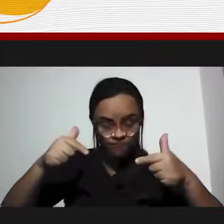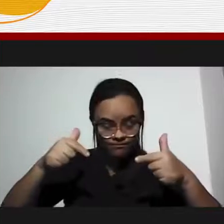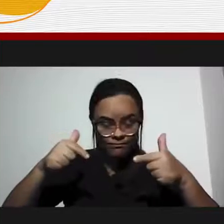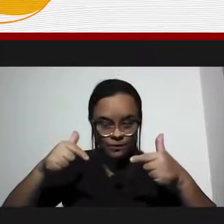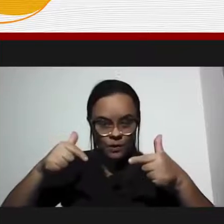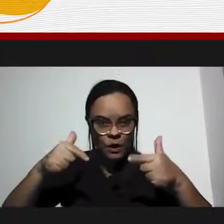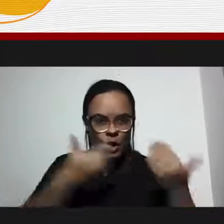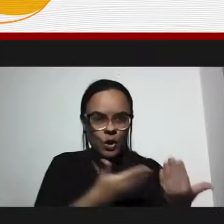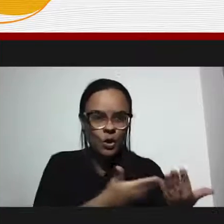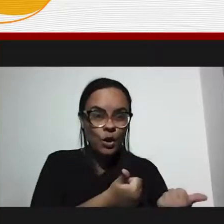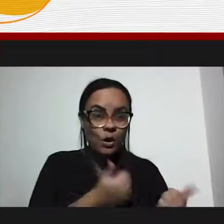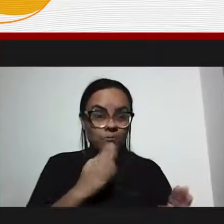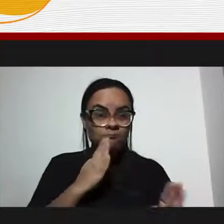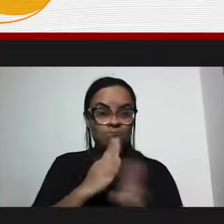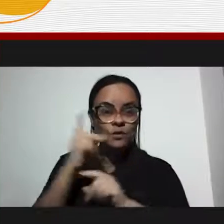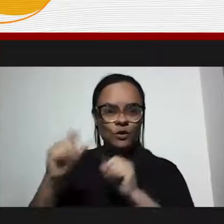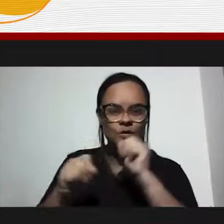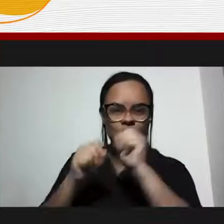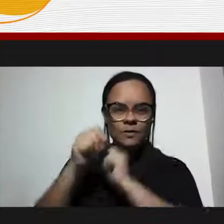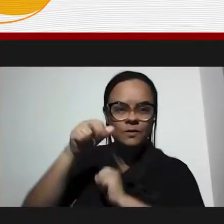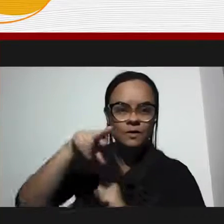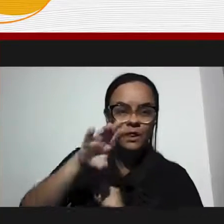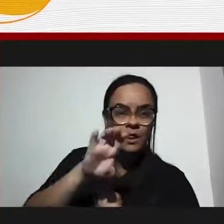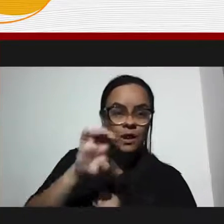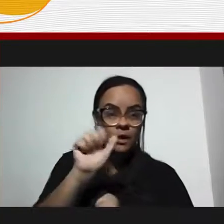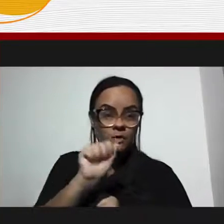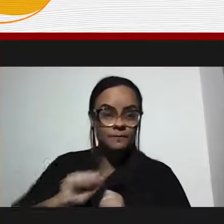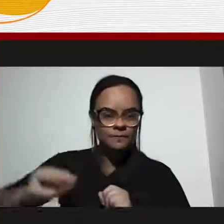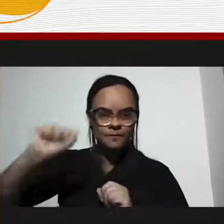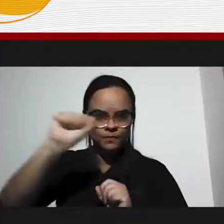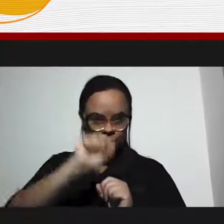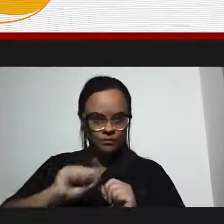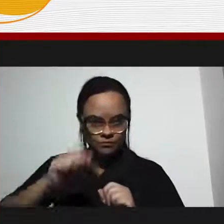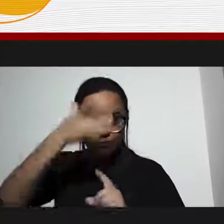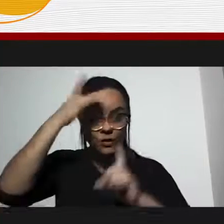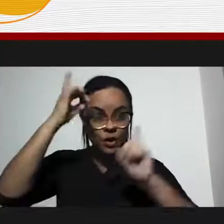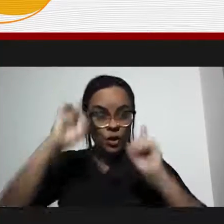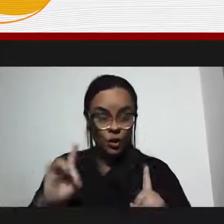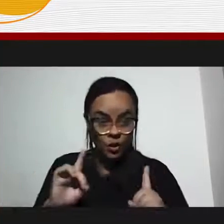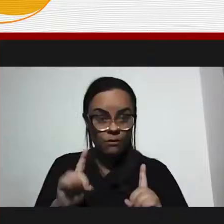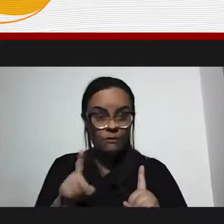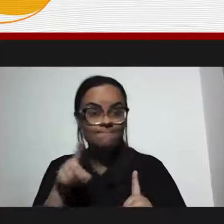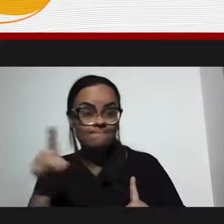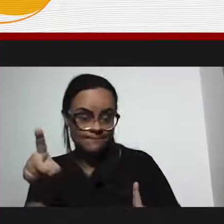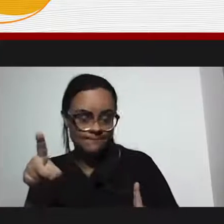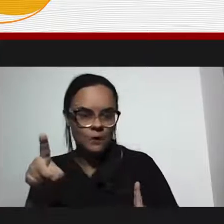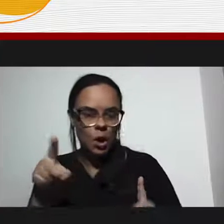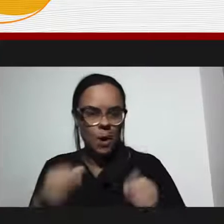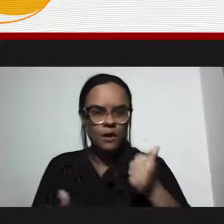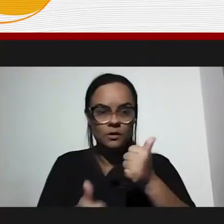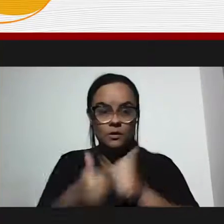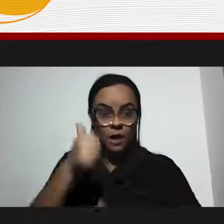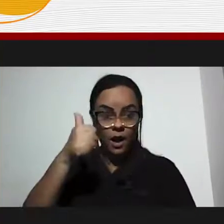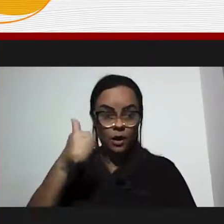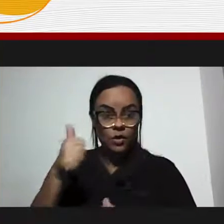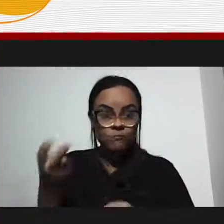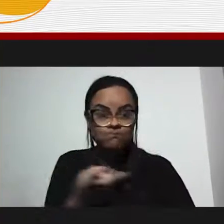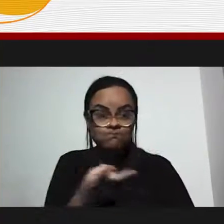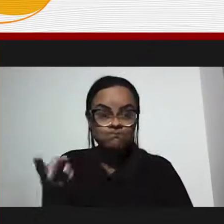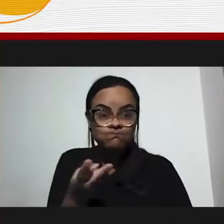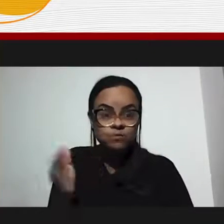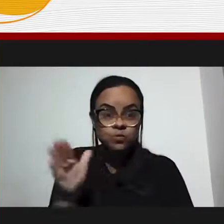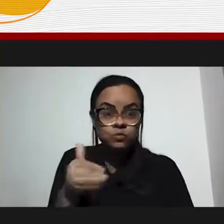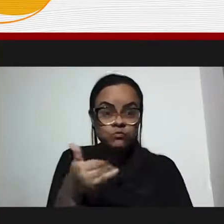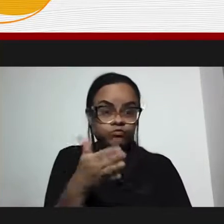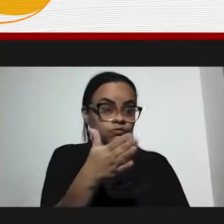adolescência, encontrei a ANDEF, a Associação Niteroense dos Deficientes Físicos, onde eu fui atleta junto com o Prodô, e ali,